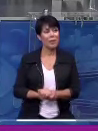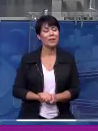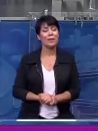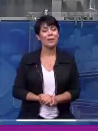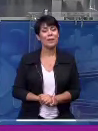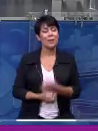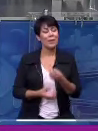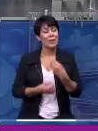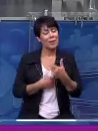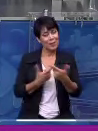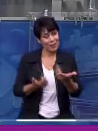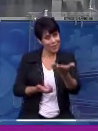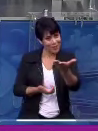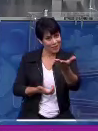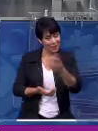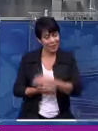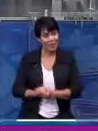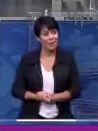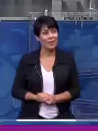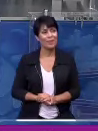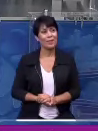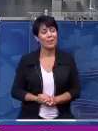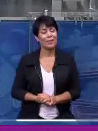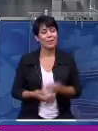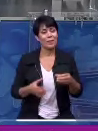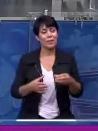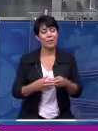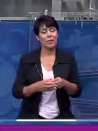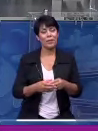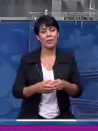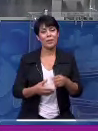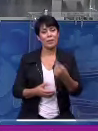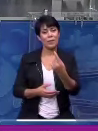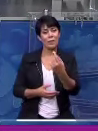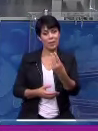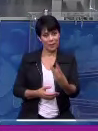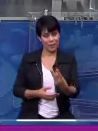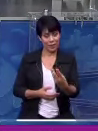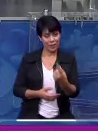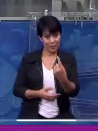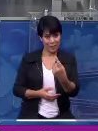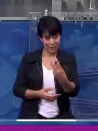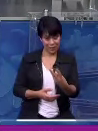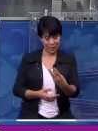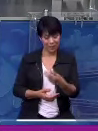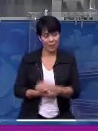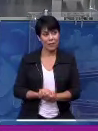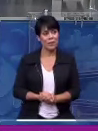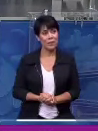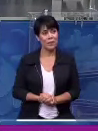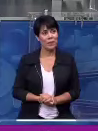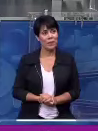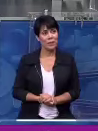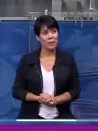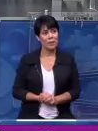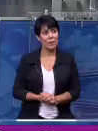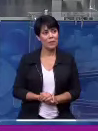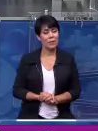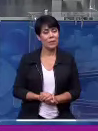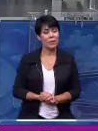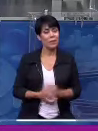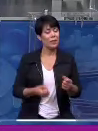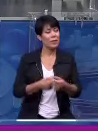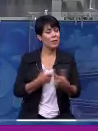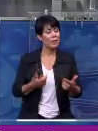para você que apostou na Loto Fácil. Bola verde, número 13. Verde, 13.